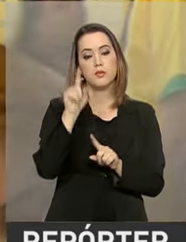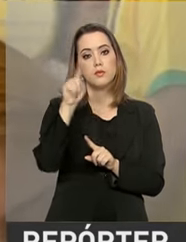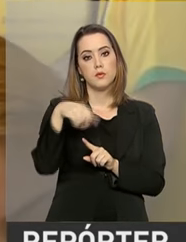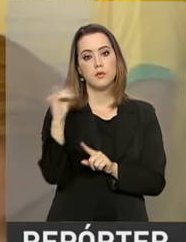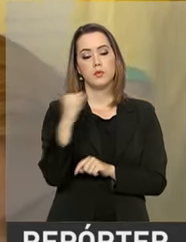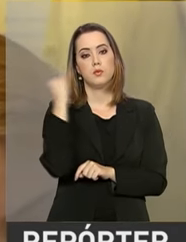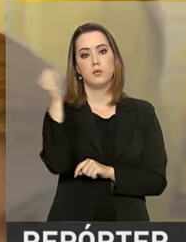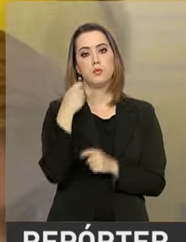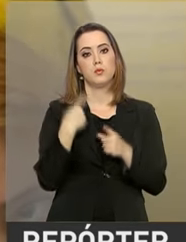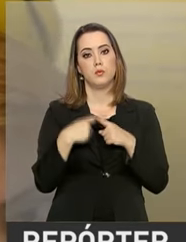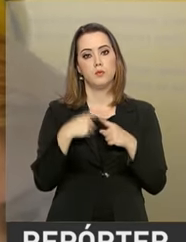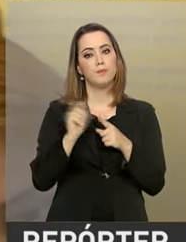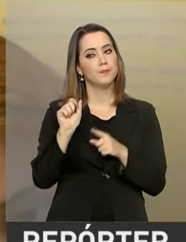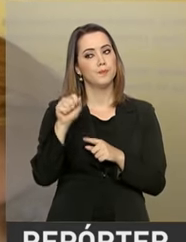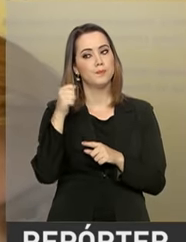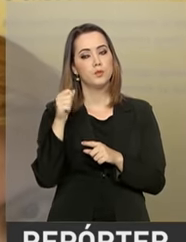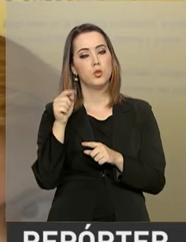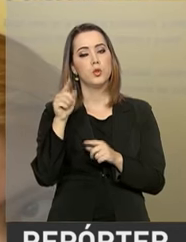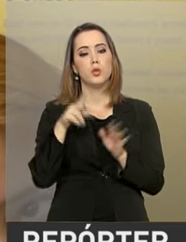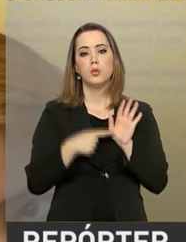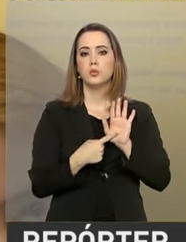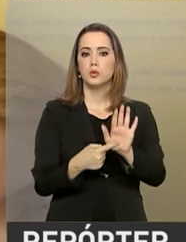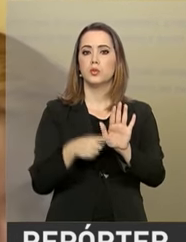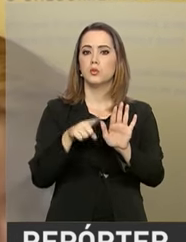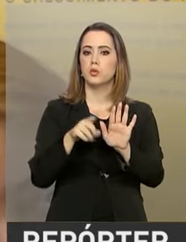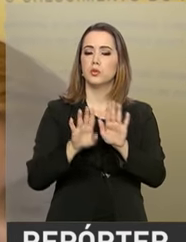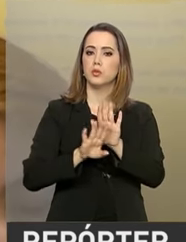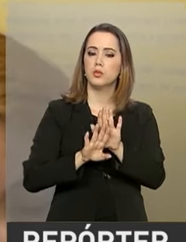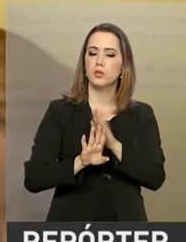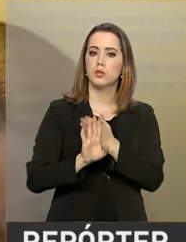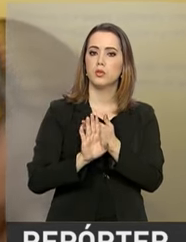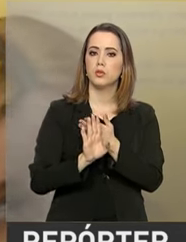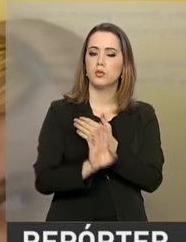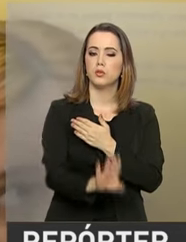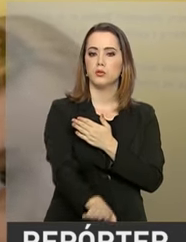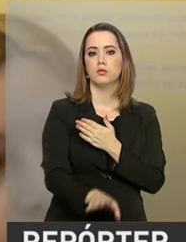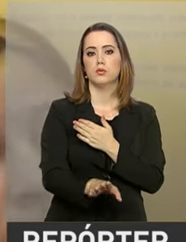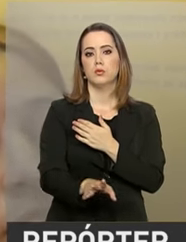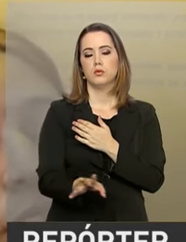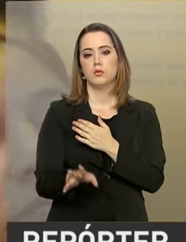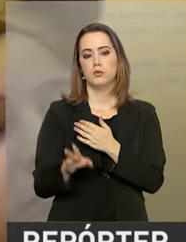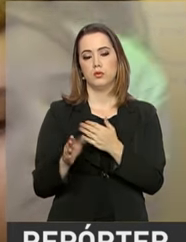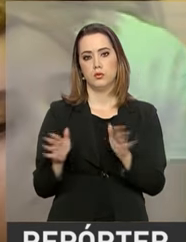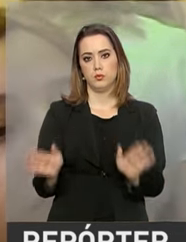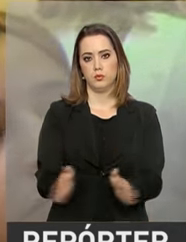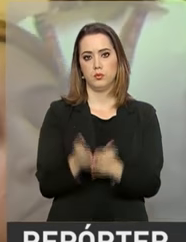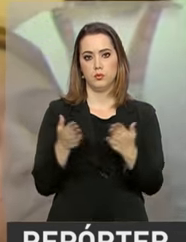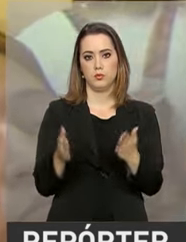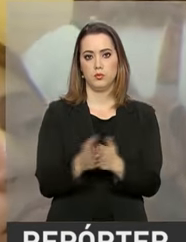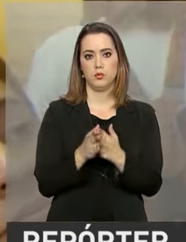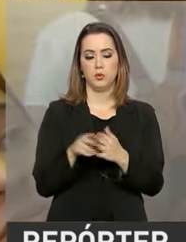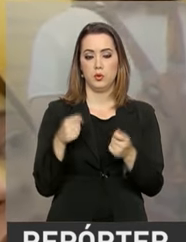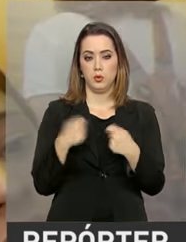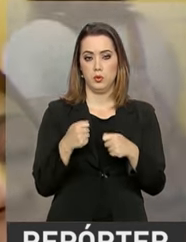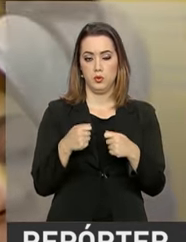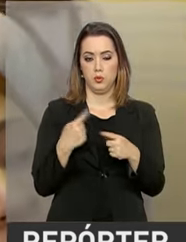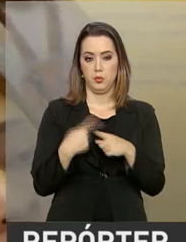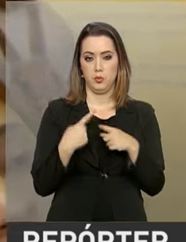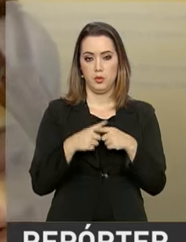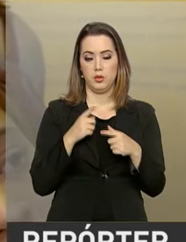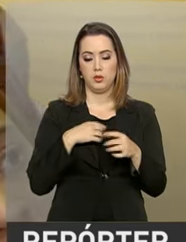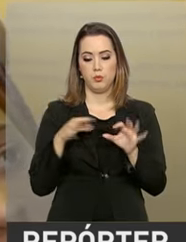simboliza justamente isso simboliza o combate à pobreza pela organização das dos pequenos produtores